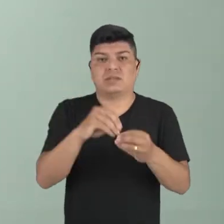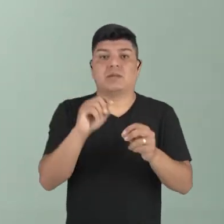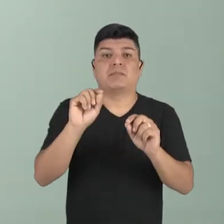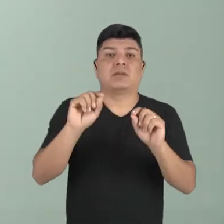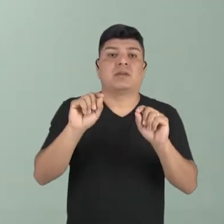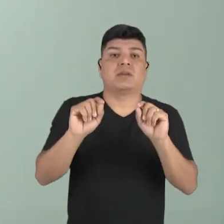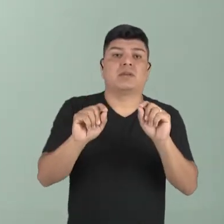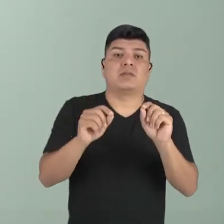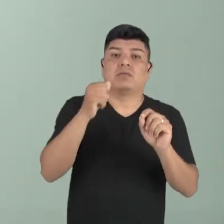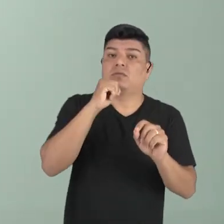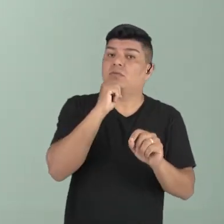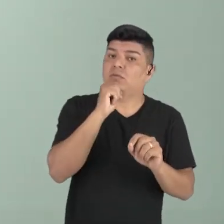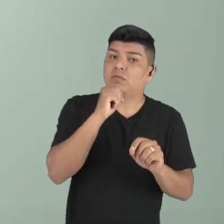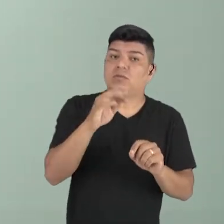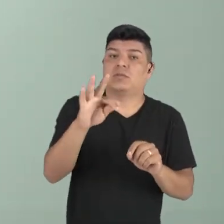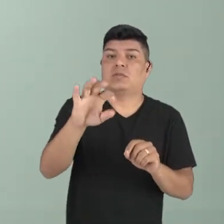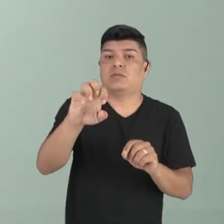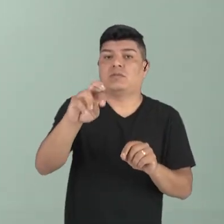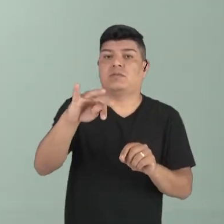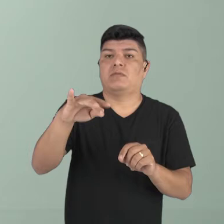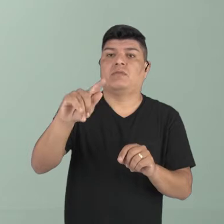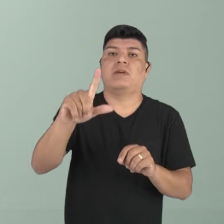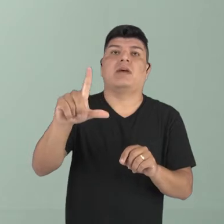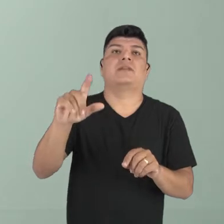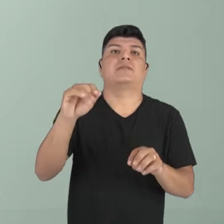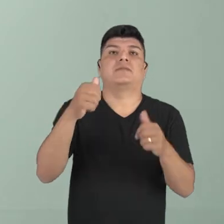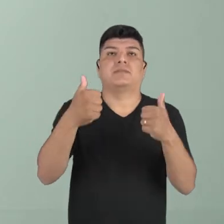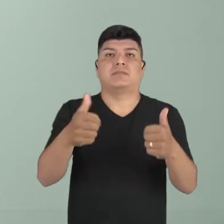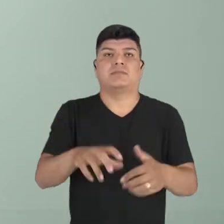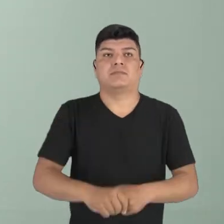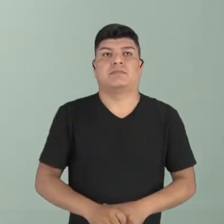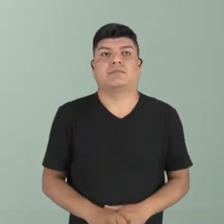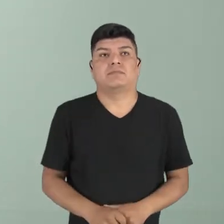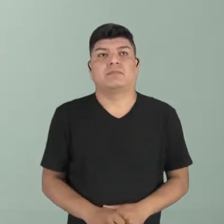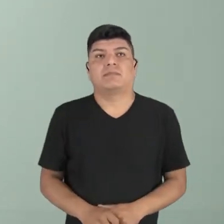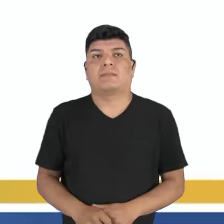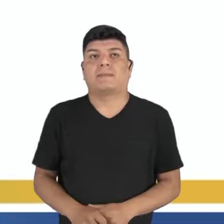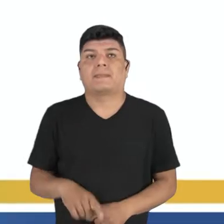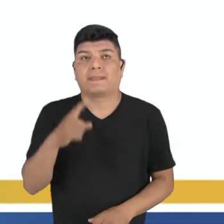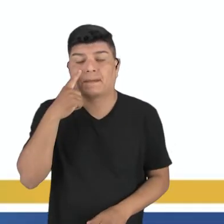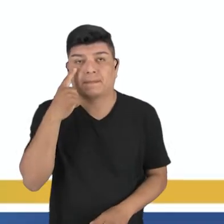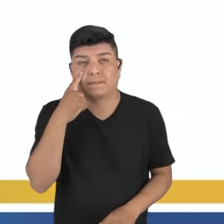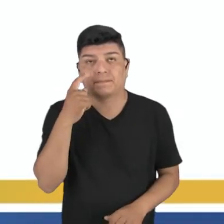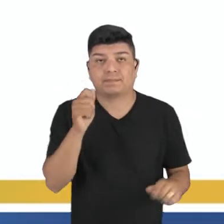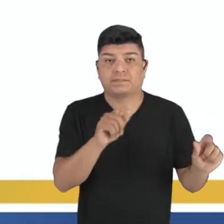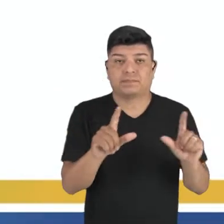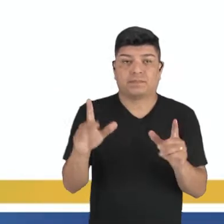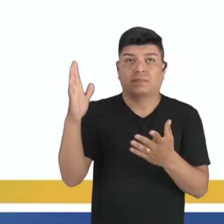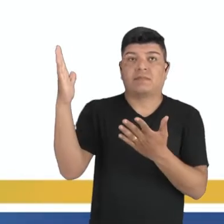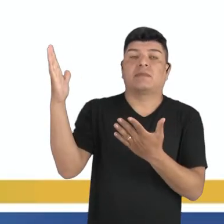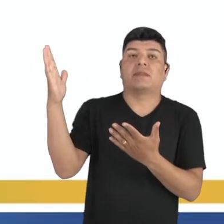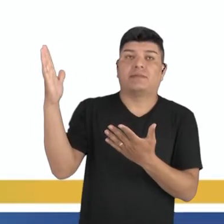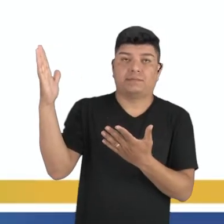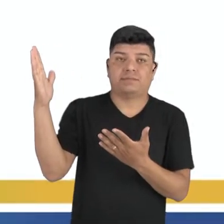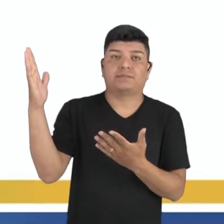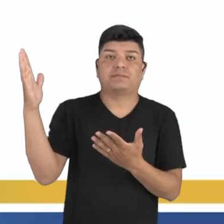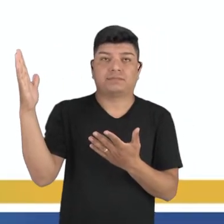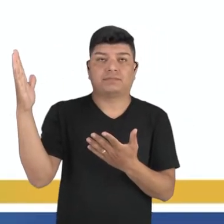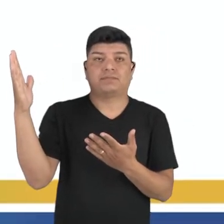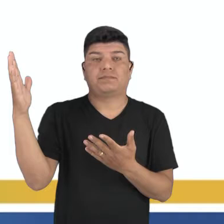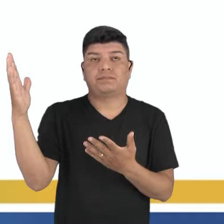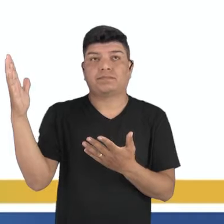quando é o seu período fértil, nós vamos explicar mais na frente, tudo bem? E aí eu trago aqui para vocês justamente